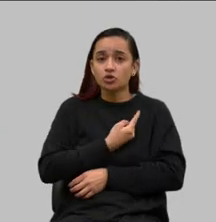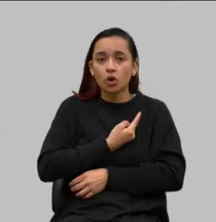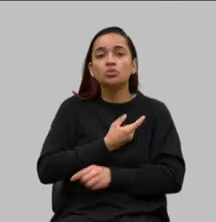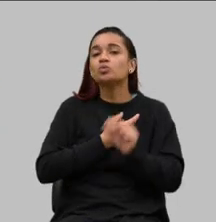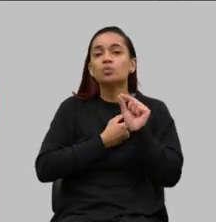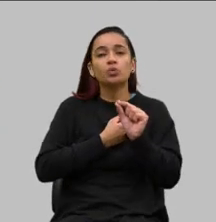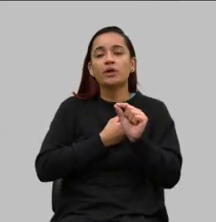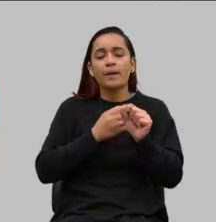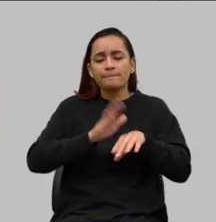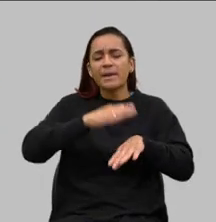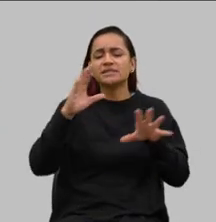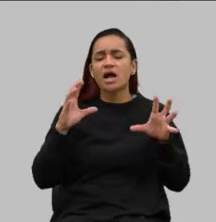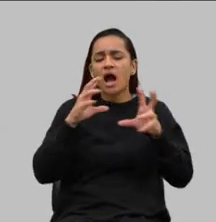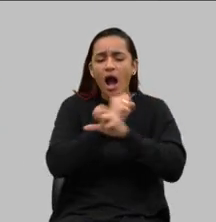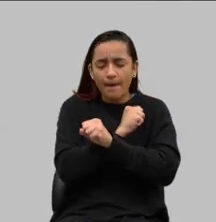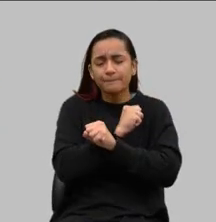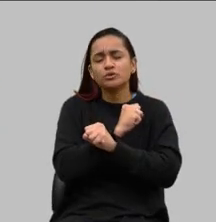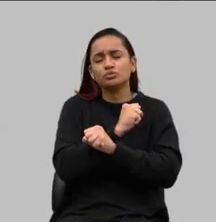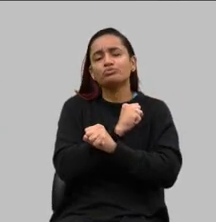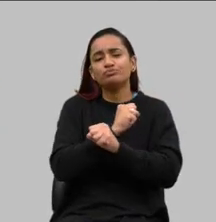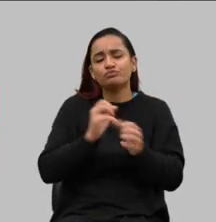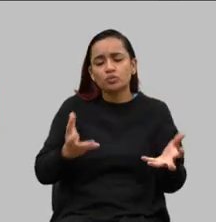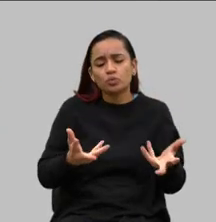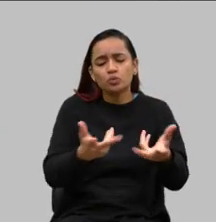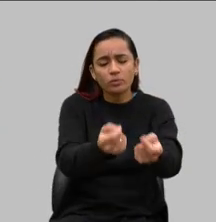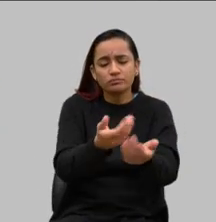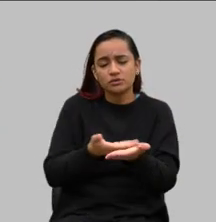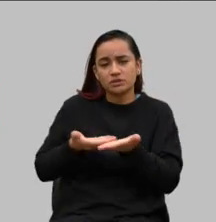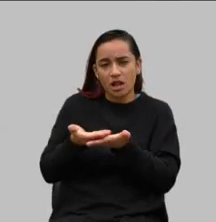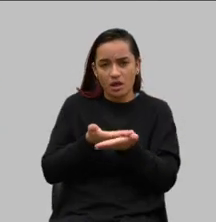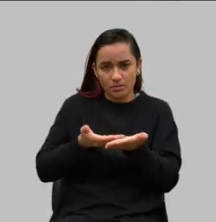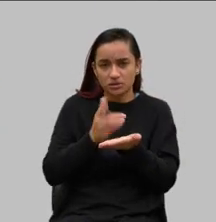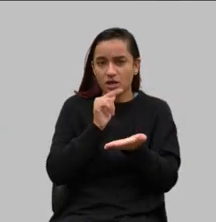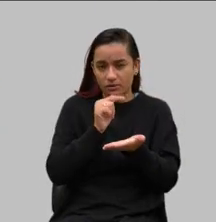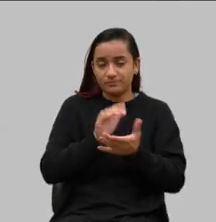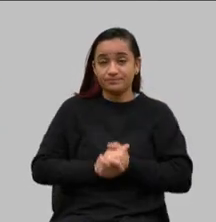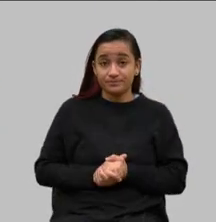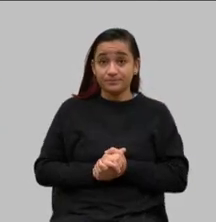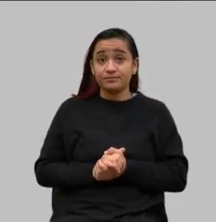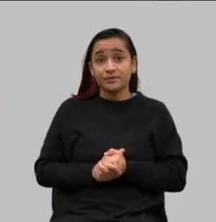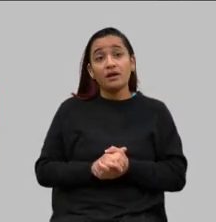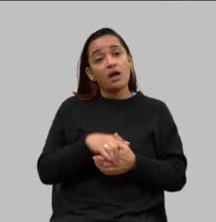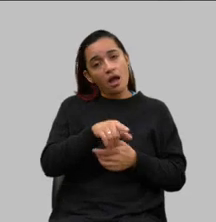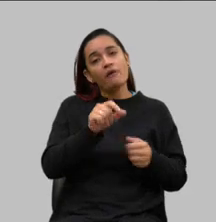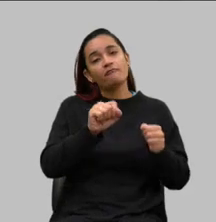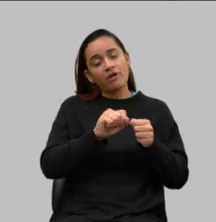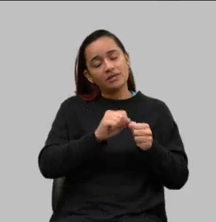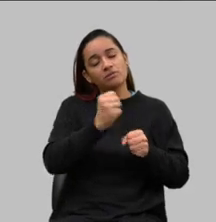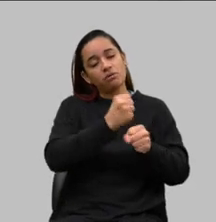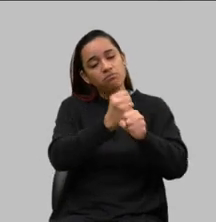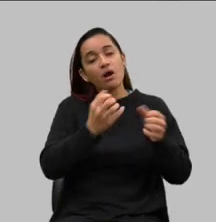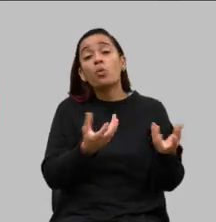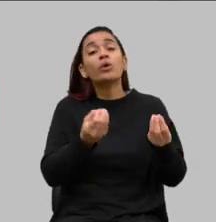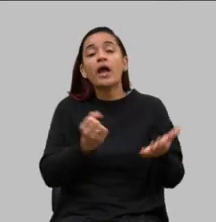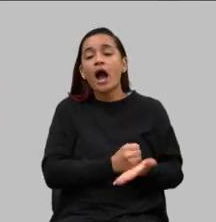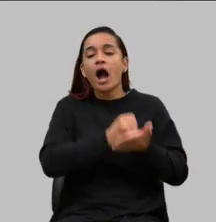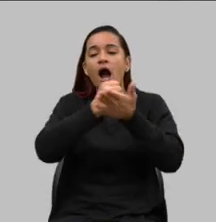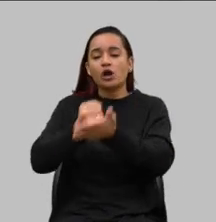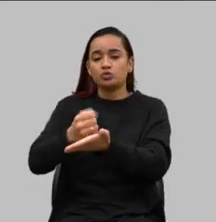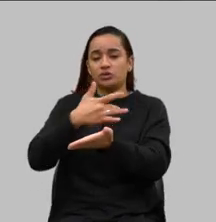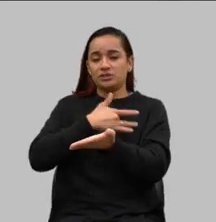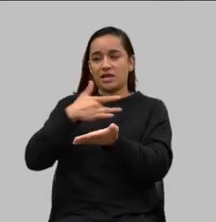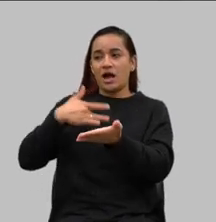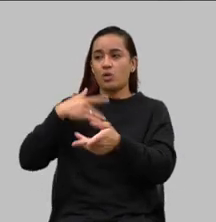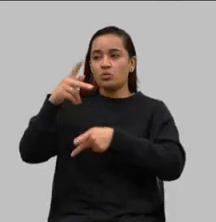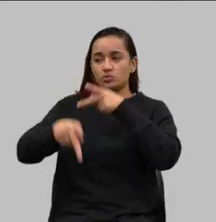maior rapidez na universalização do saneamento e isso por óbvio né Tem repercussões na saúde pública na qualidade ambiental